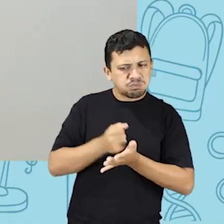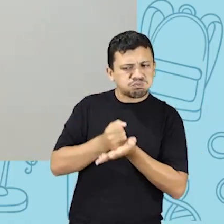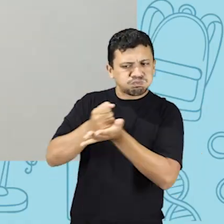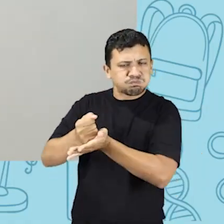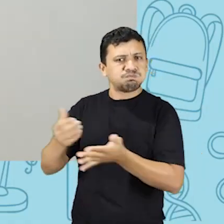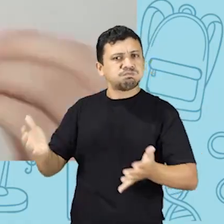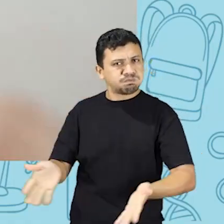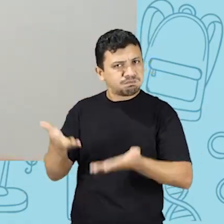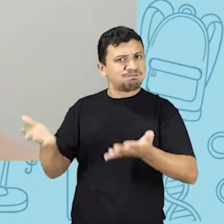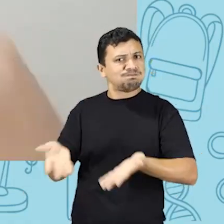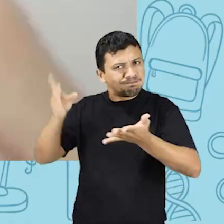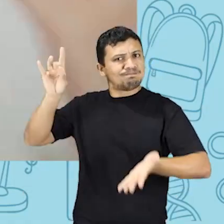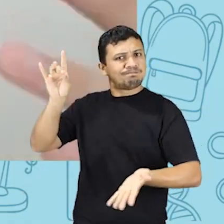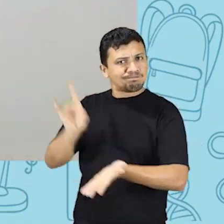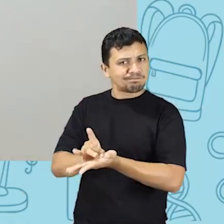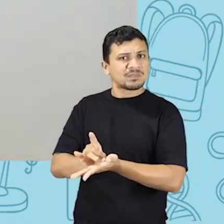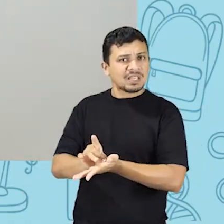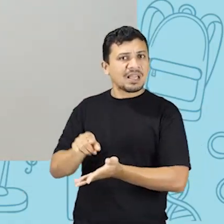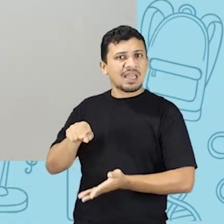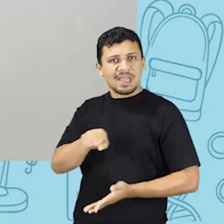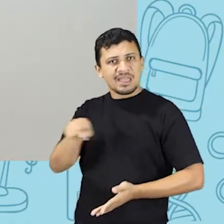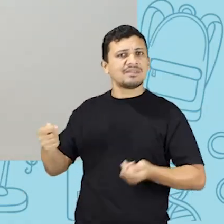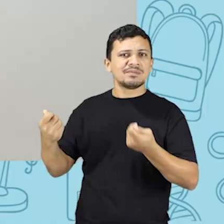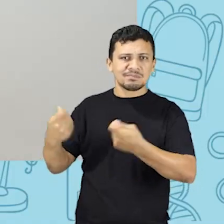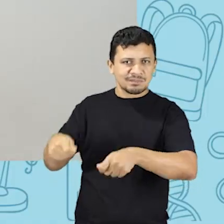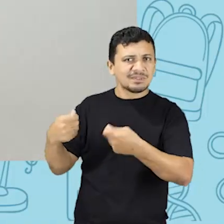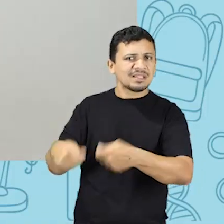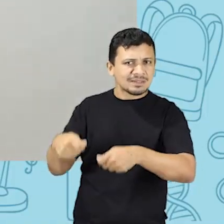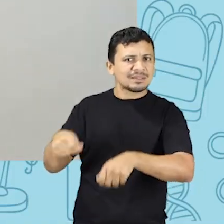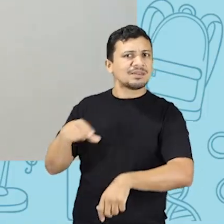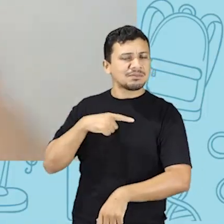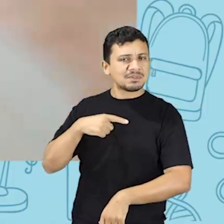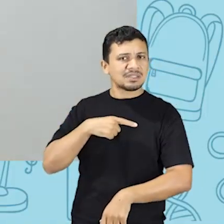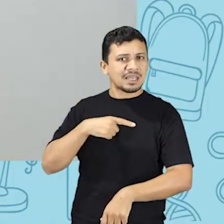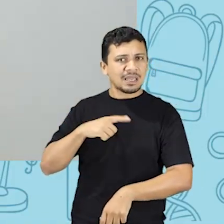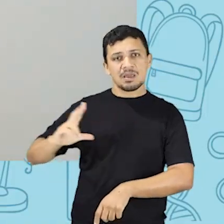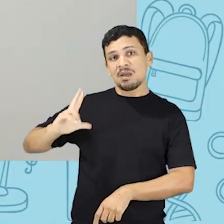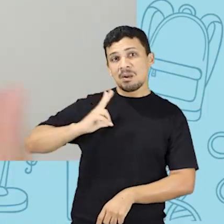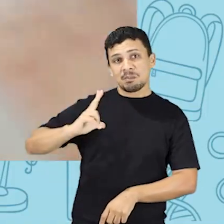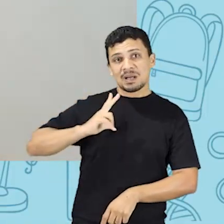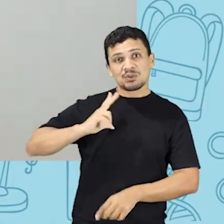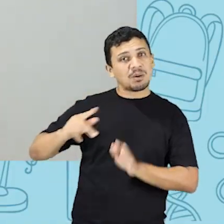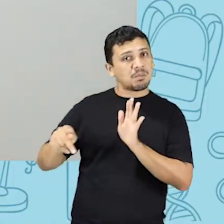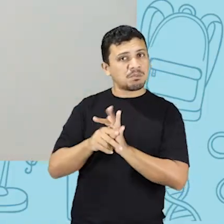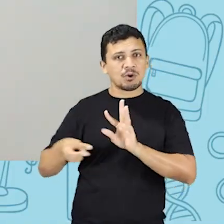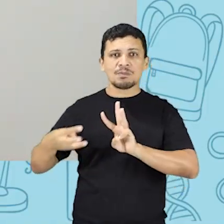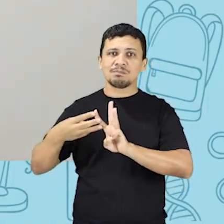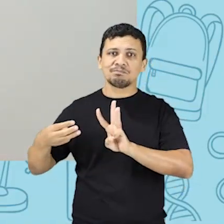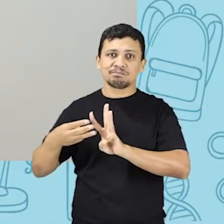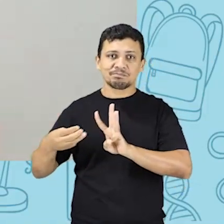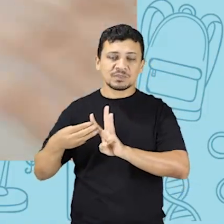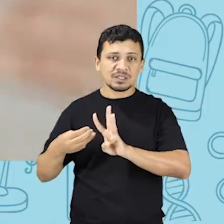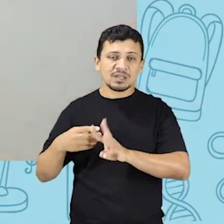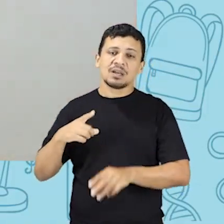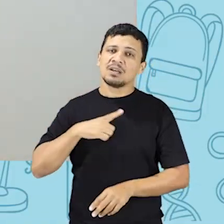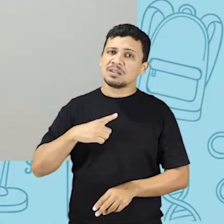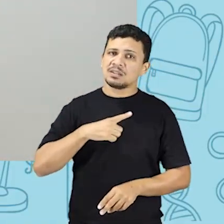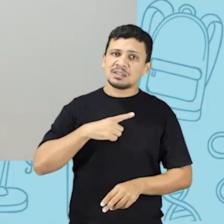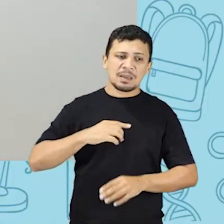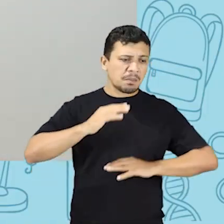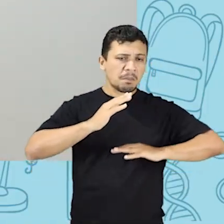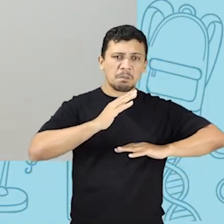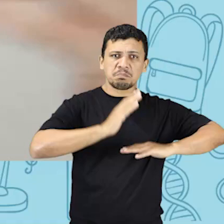de fato com a necessidade dele, né? Com as nossas particularidades, singularidades, porque existem